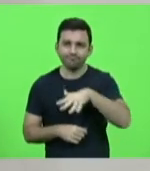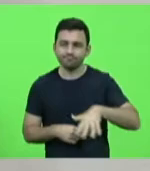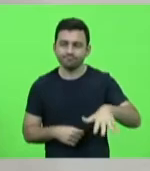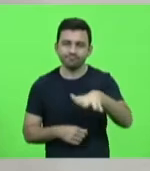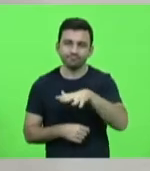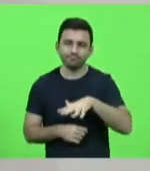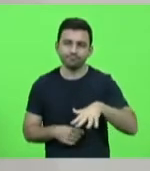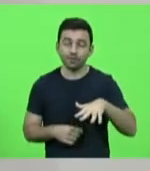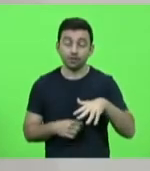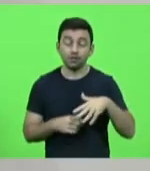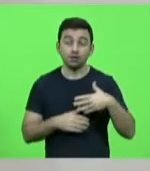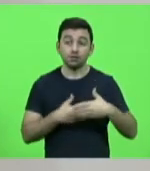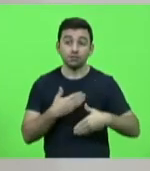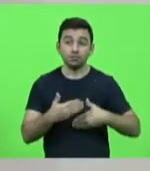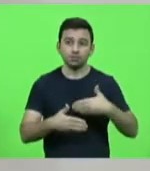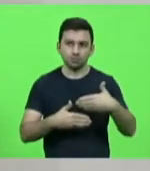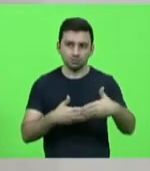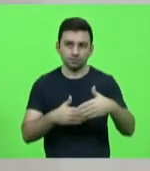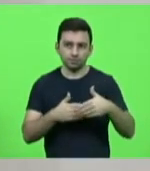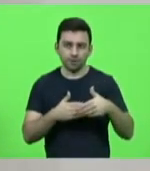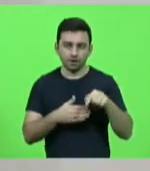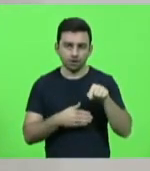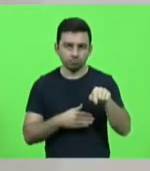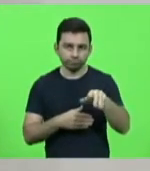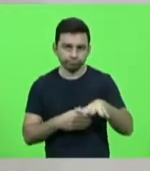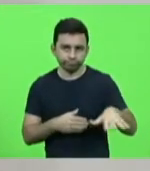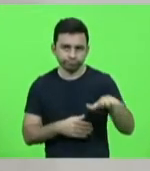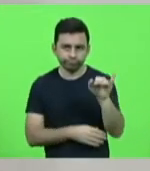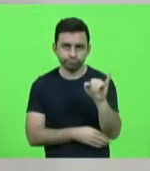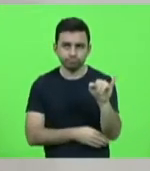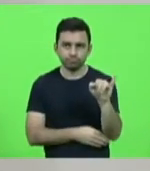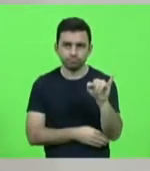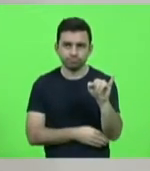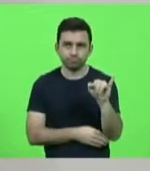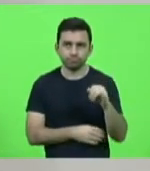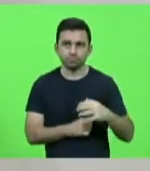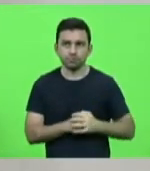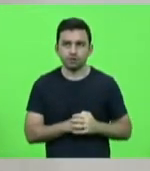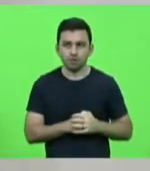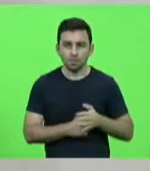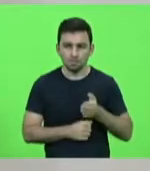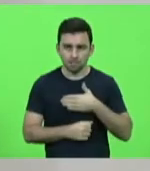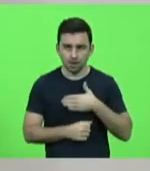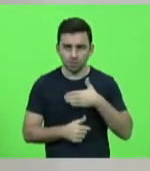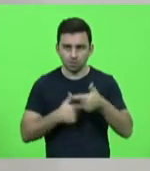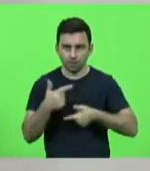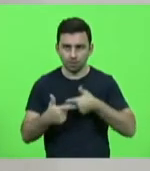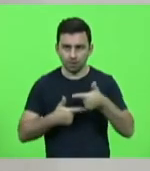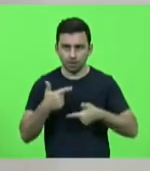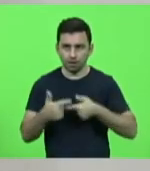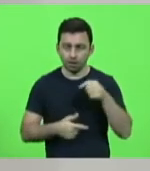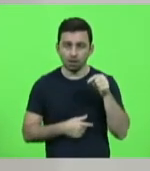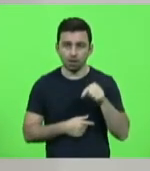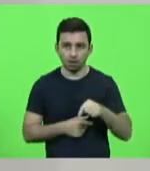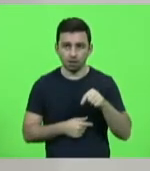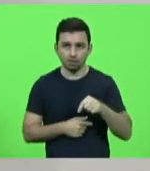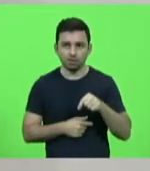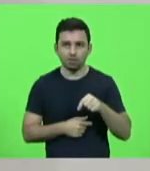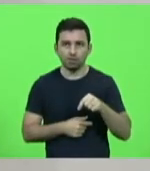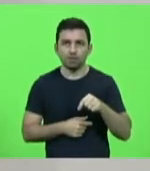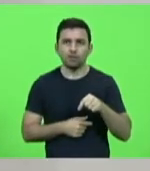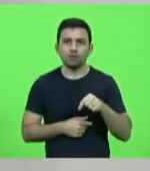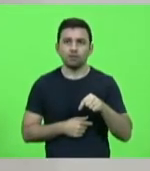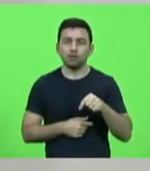A caminho do Médio Vale do Itajaí, para o meu trabalho aqui no parlamento hoje,